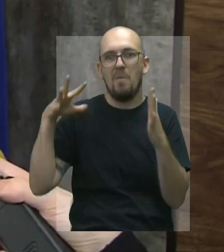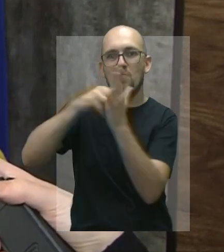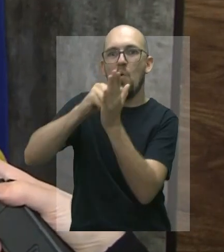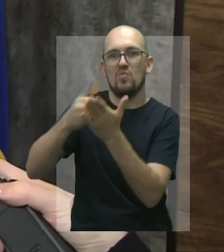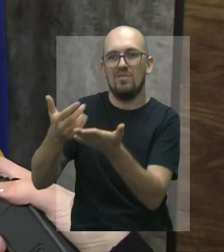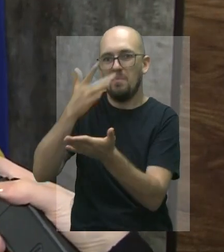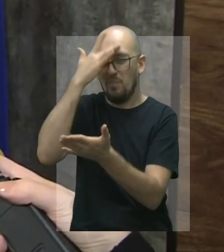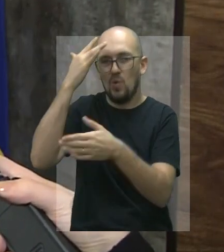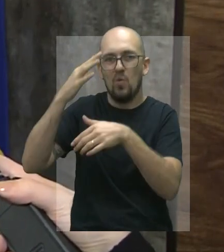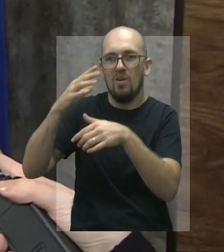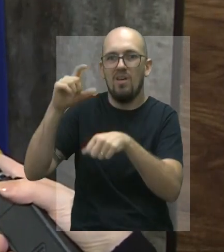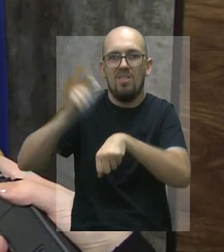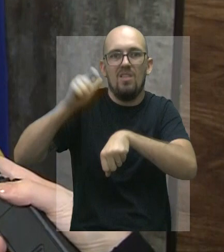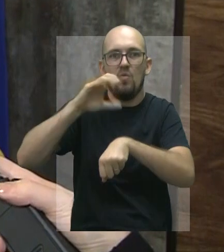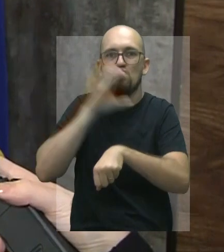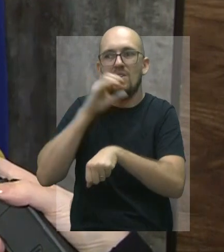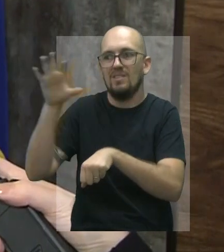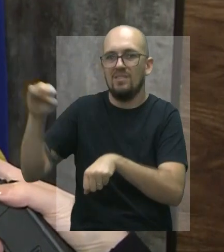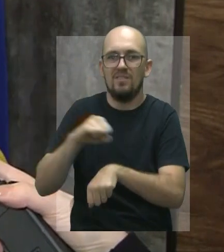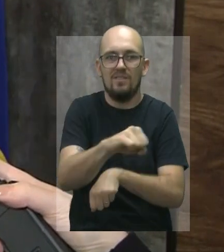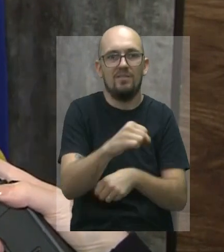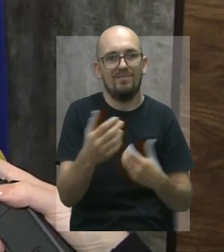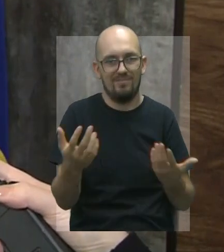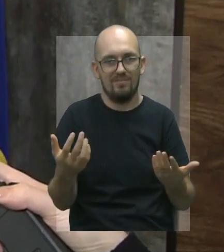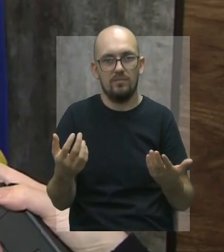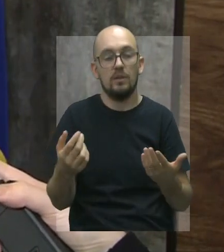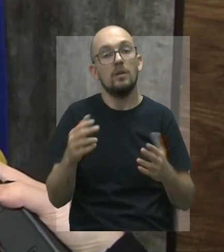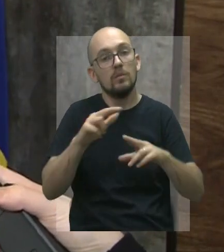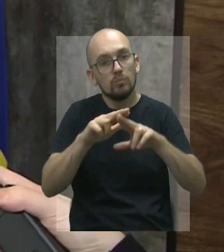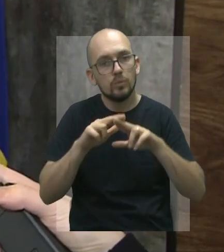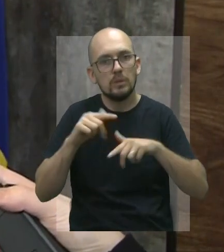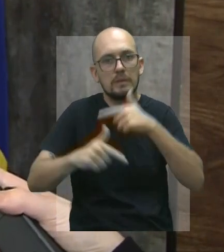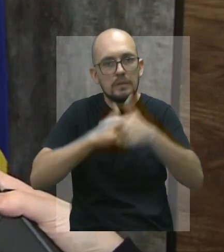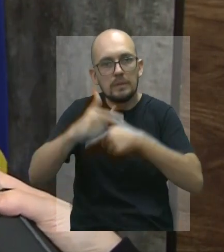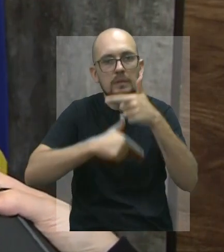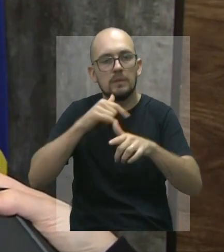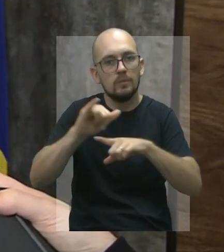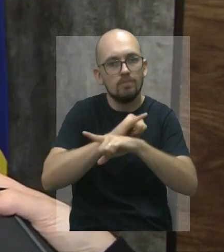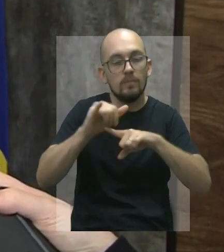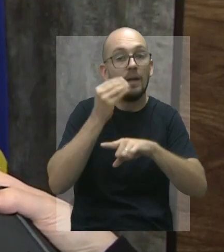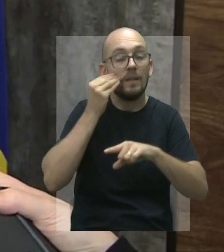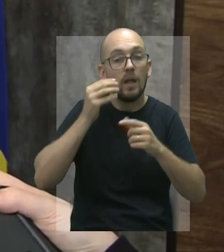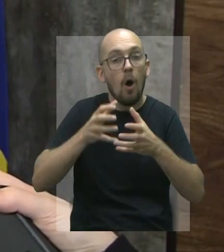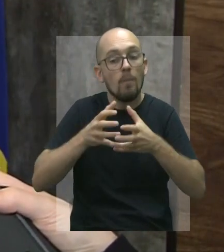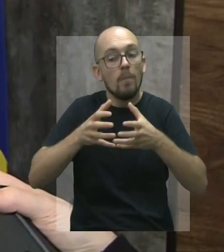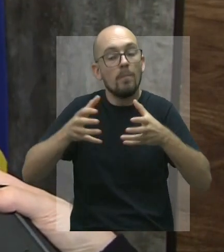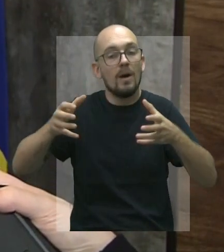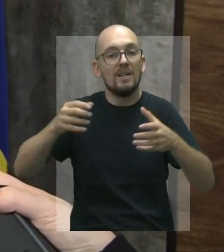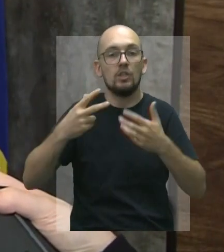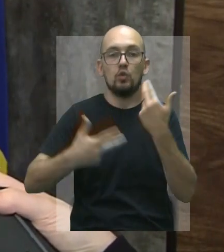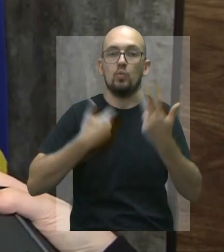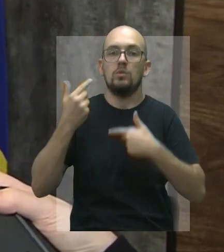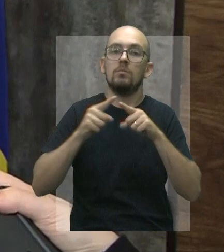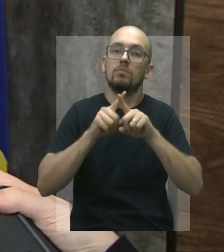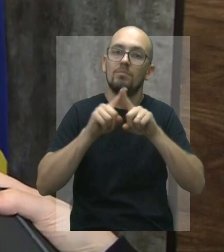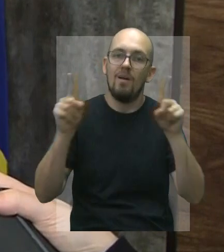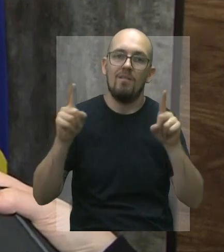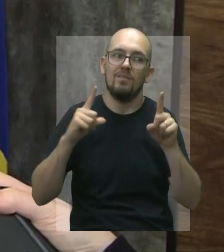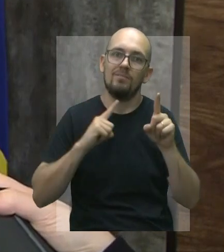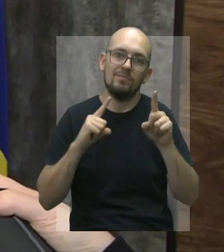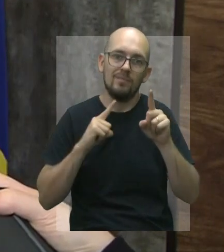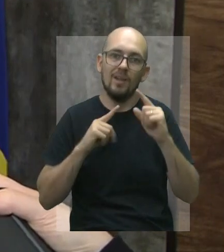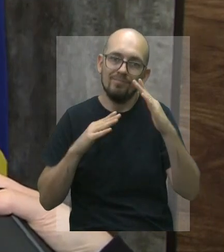estamos trabalhando bastante no sentido de viabilizar o maior número possível de cirurgias eletivas, mas nós temos aí